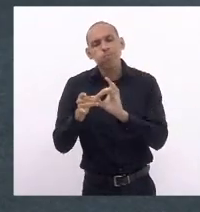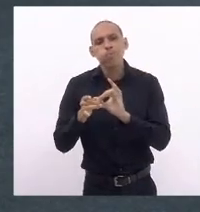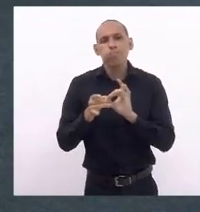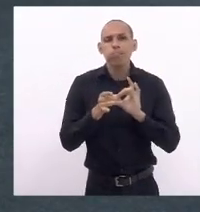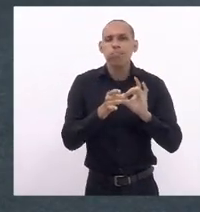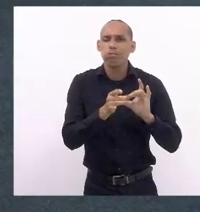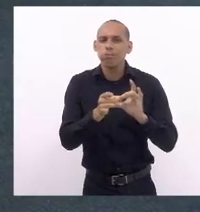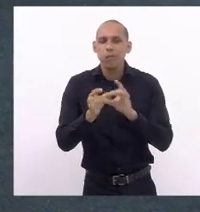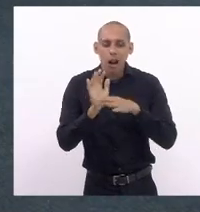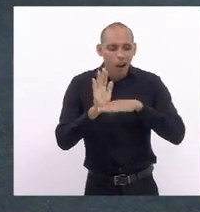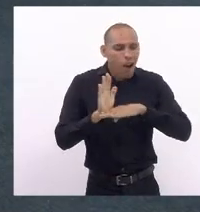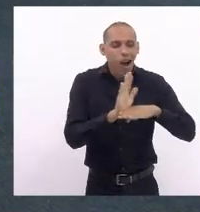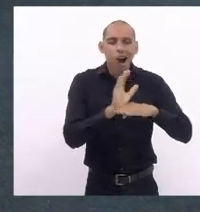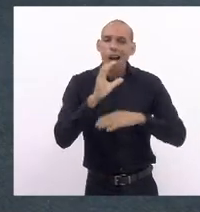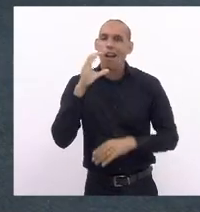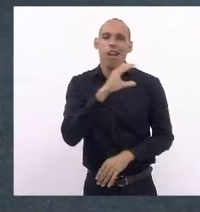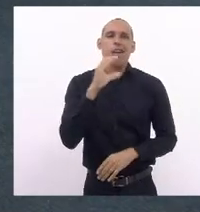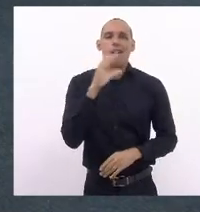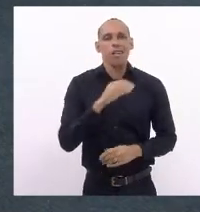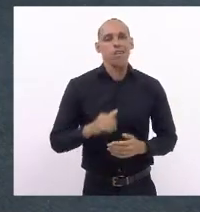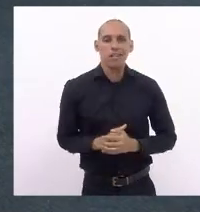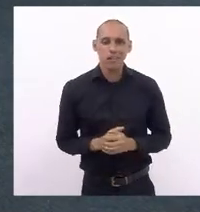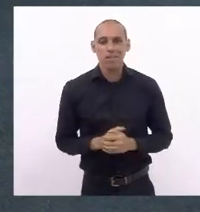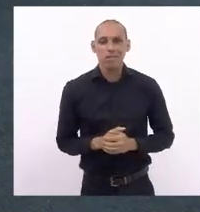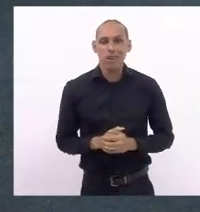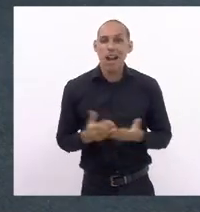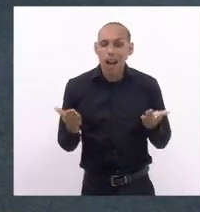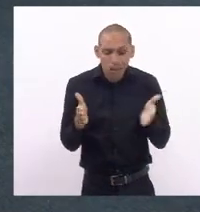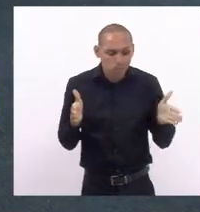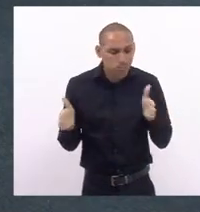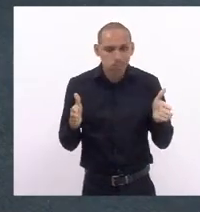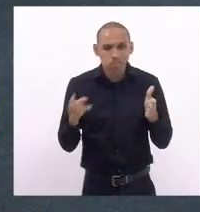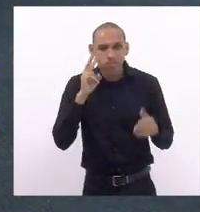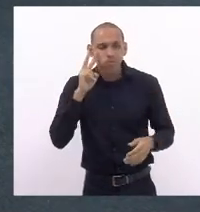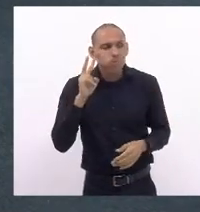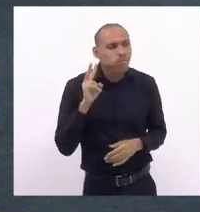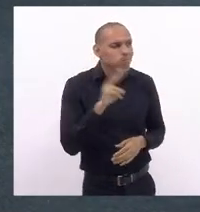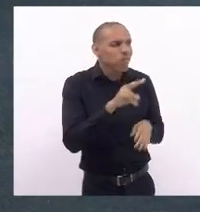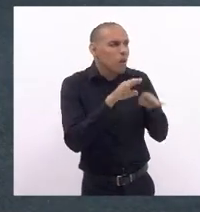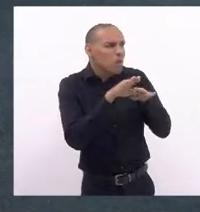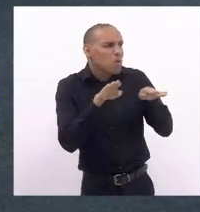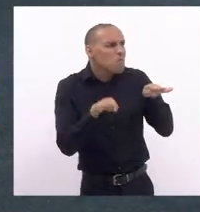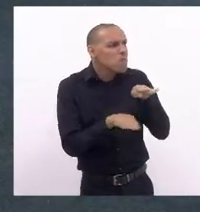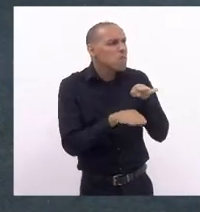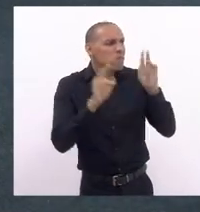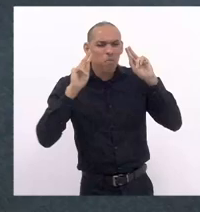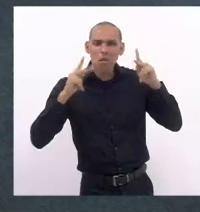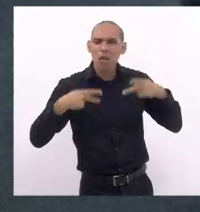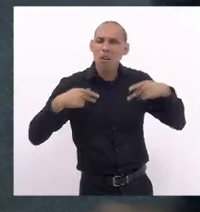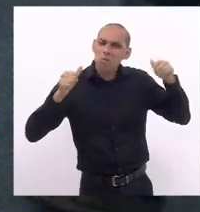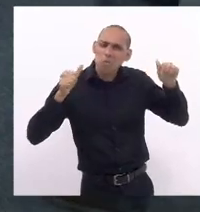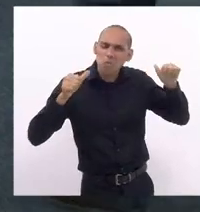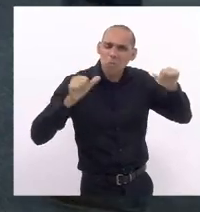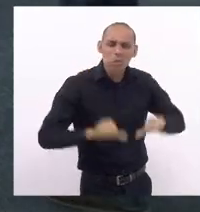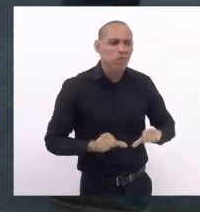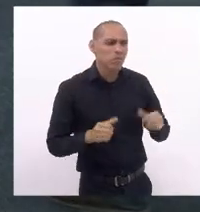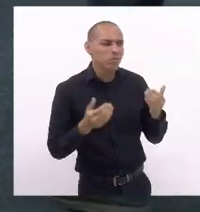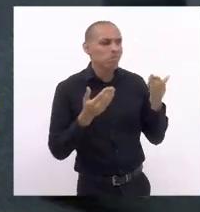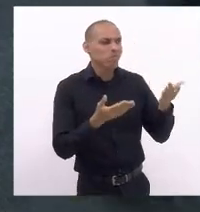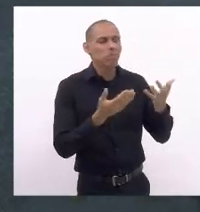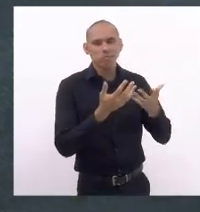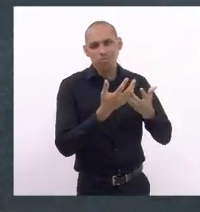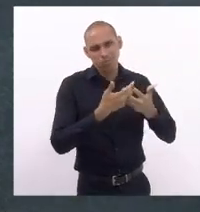numa ajuda emergencial diante da situação subhumana que foi colocada a cidade de